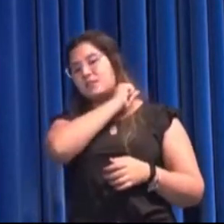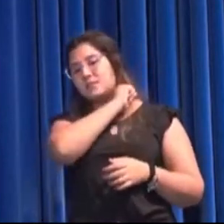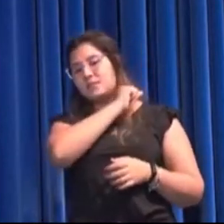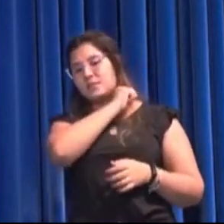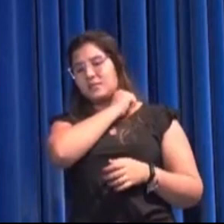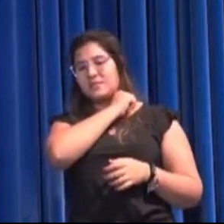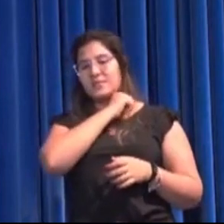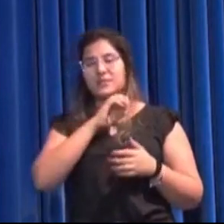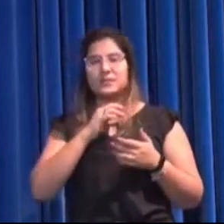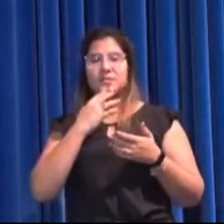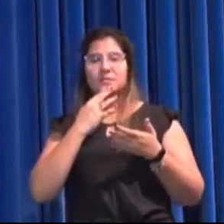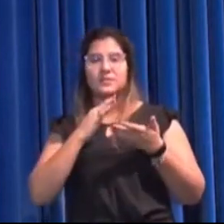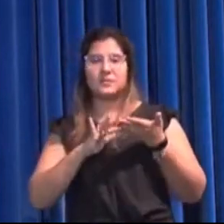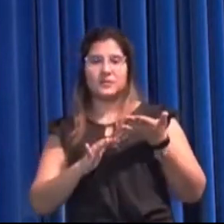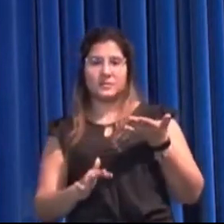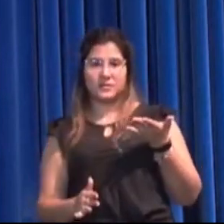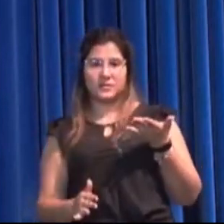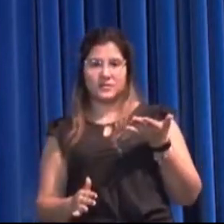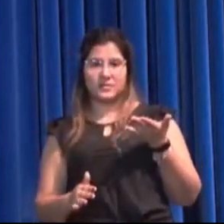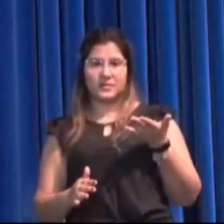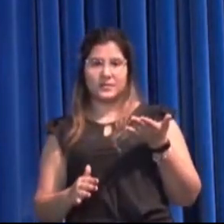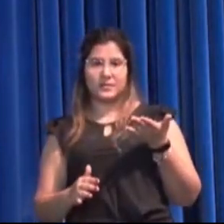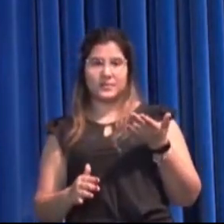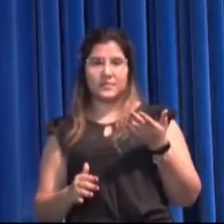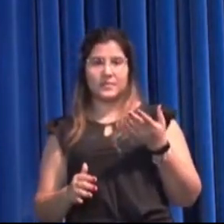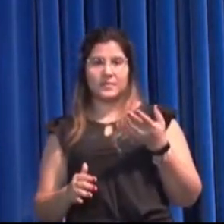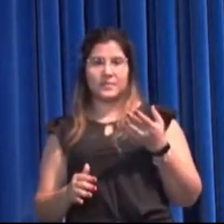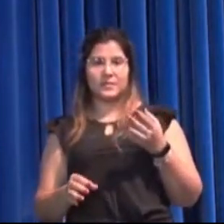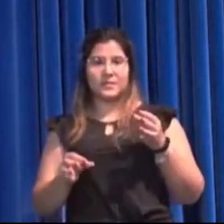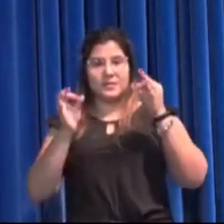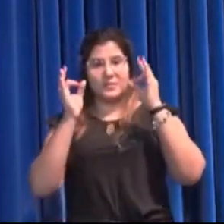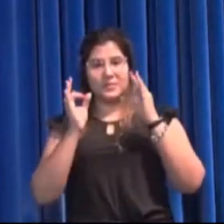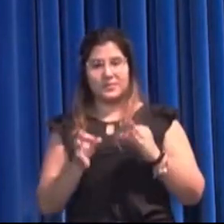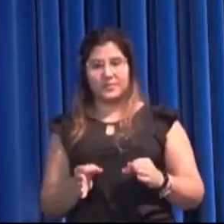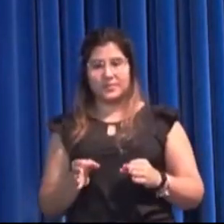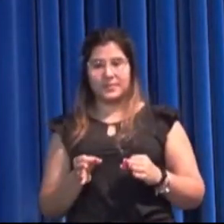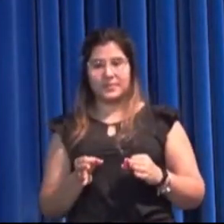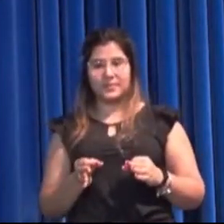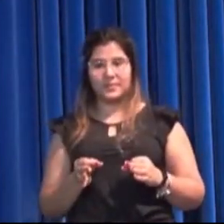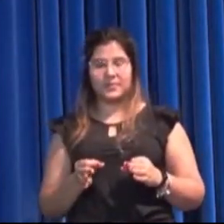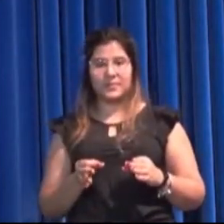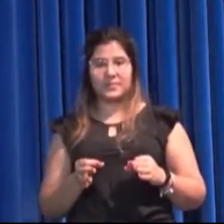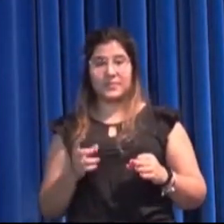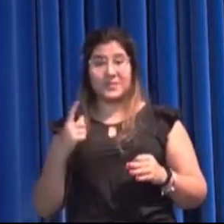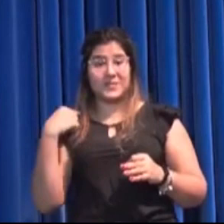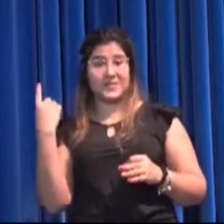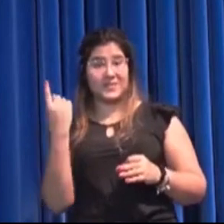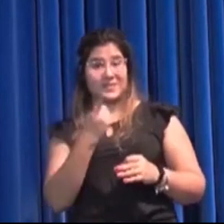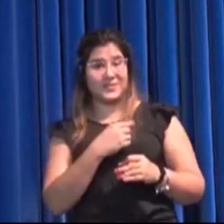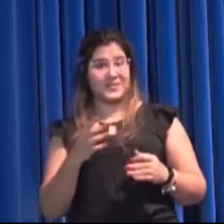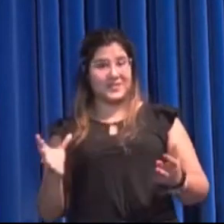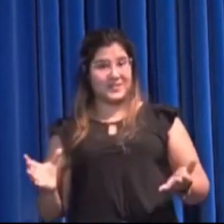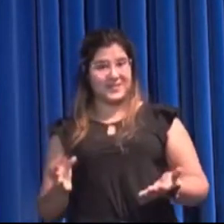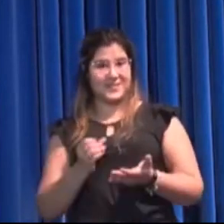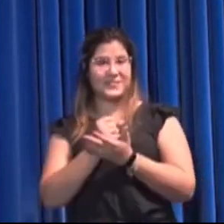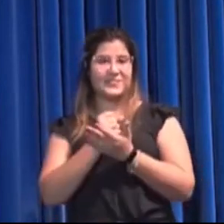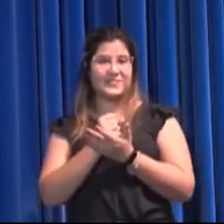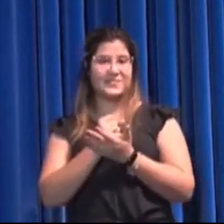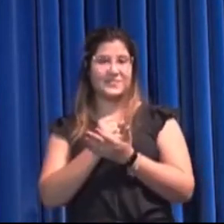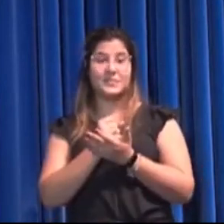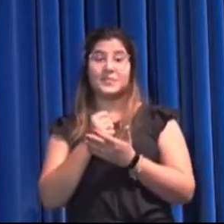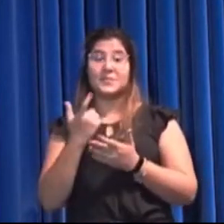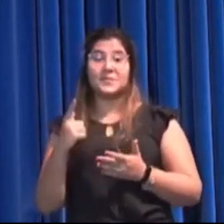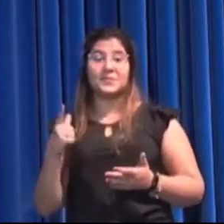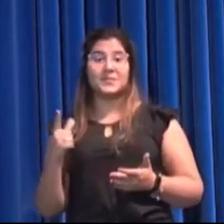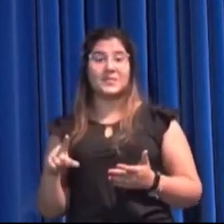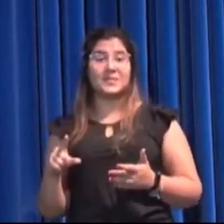aquele sangue derramado, ele foi suficiente e eficiente para a nossa salvação. Não há